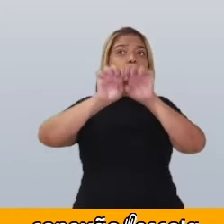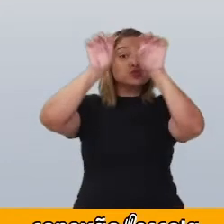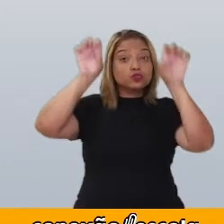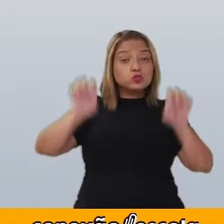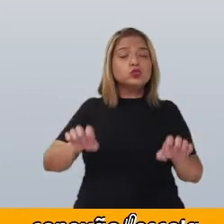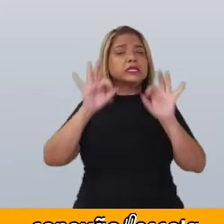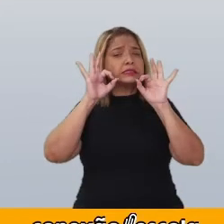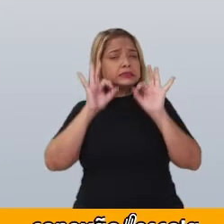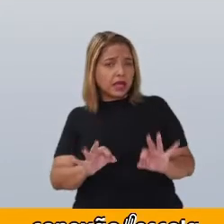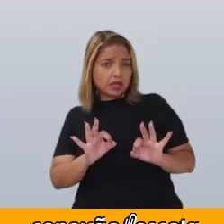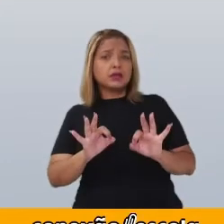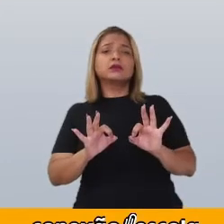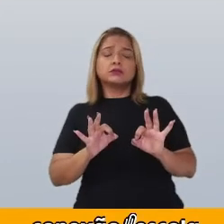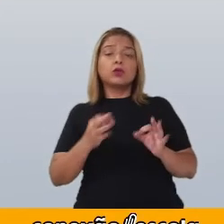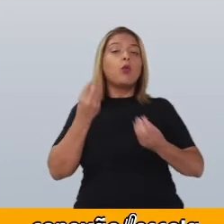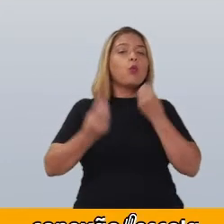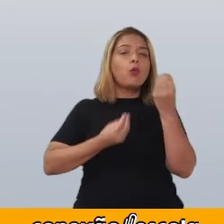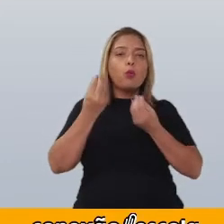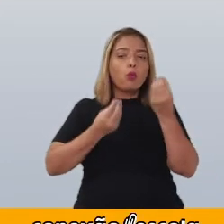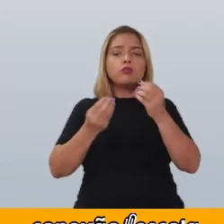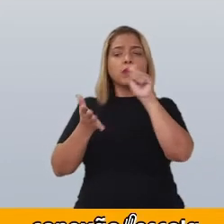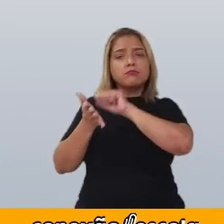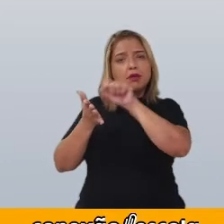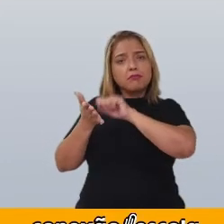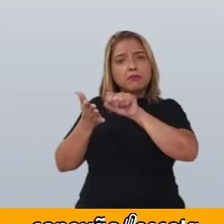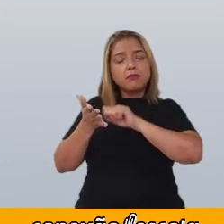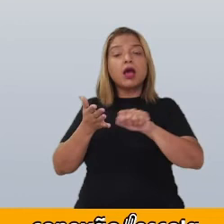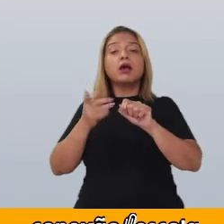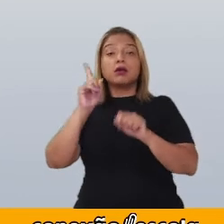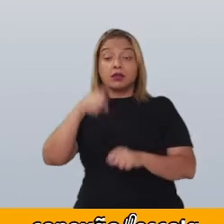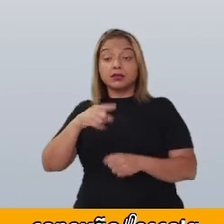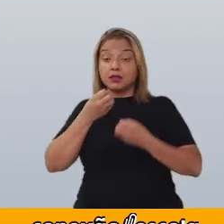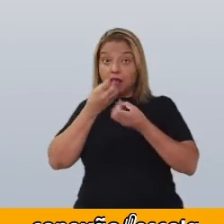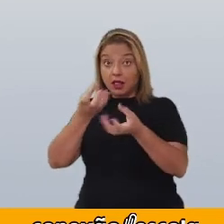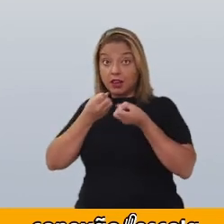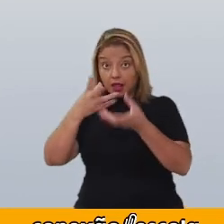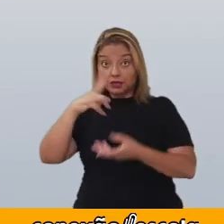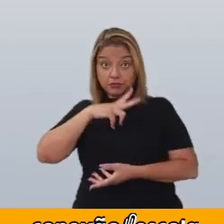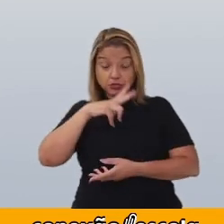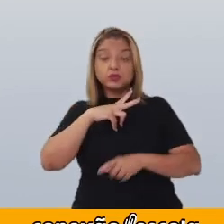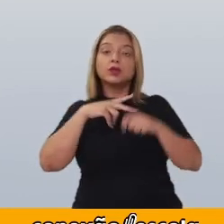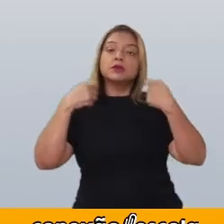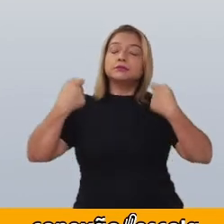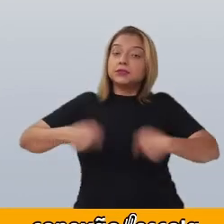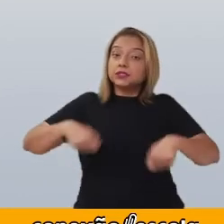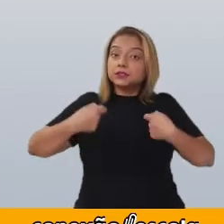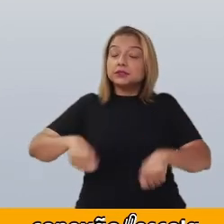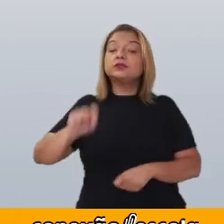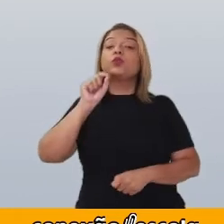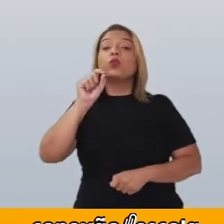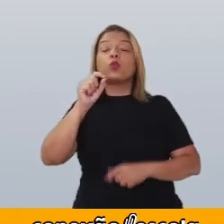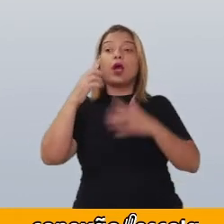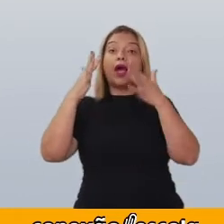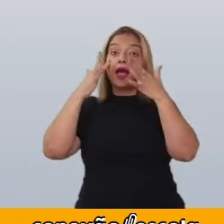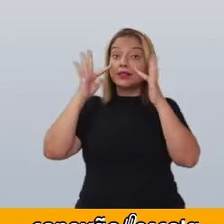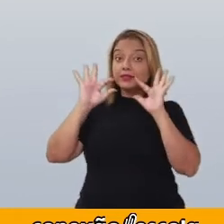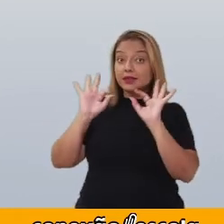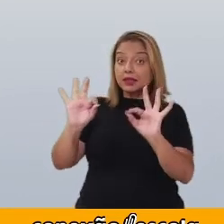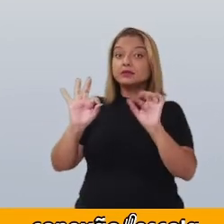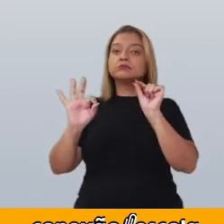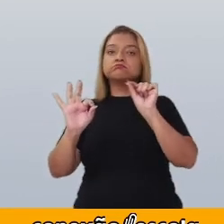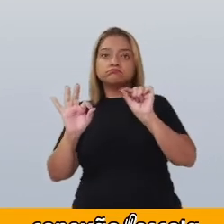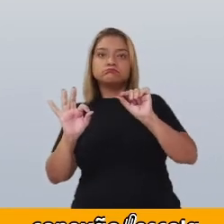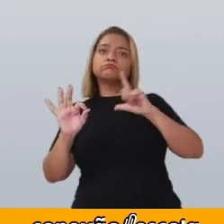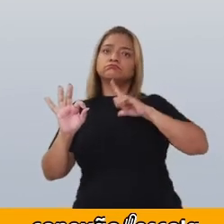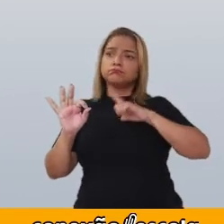estrutura fixa para produzir um relato pessoal, é essencial estarmos atentos a